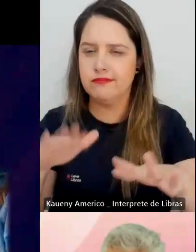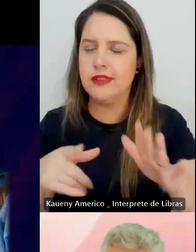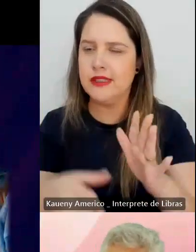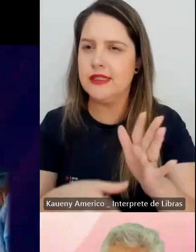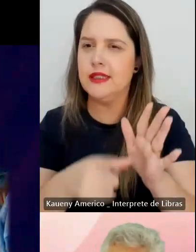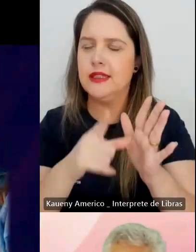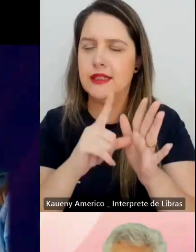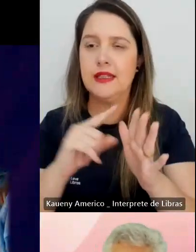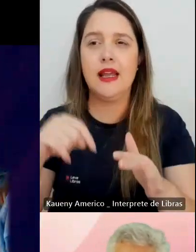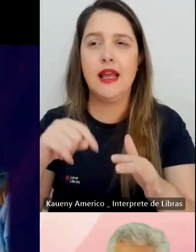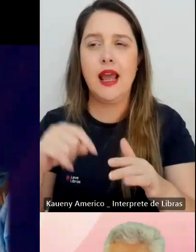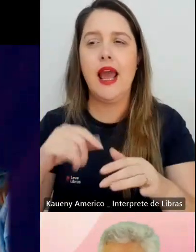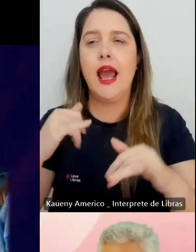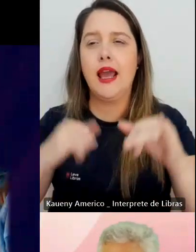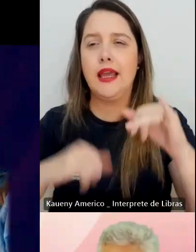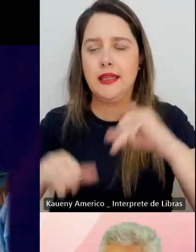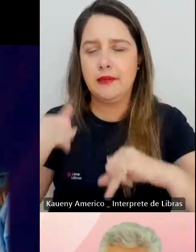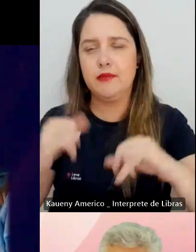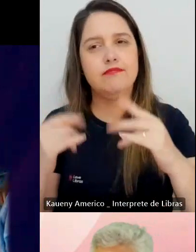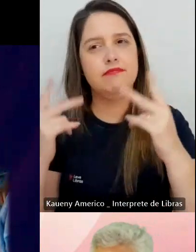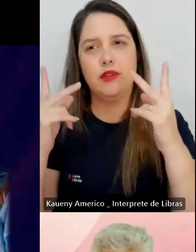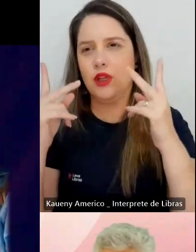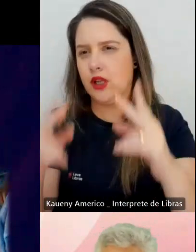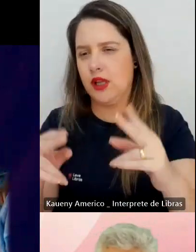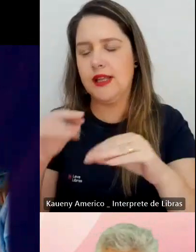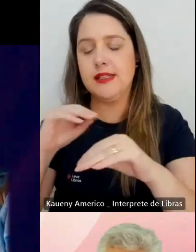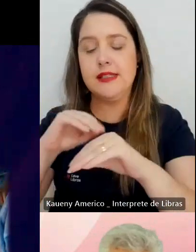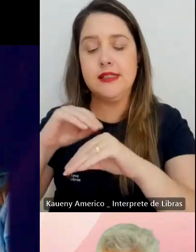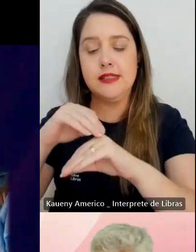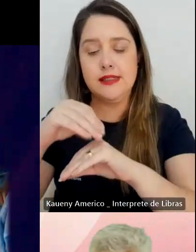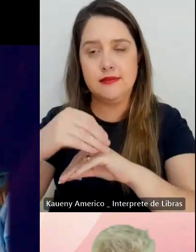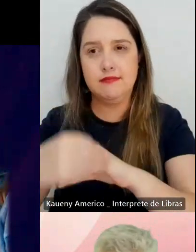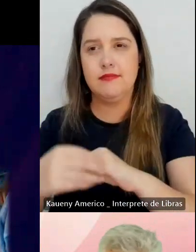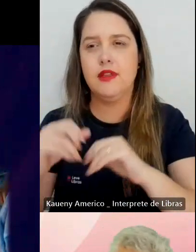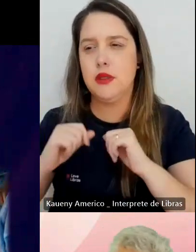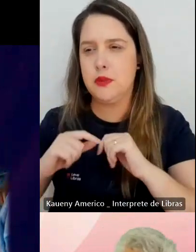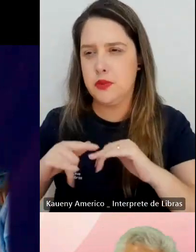da mesma forma, para que essas células que acabaram se esparramando, estão